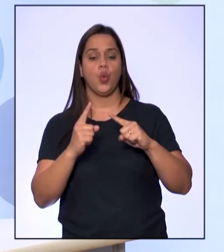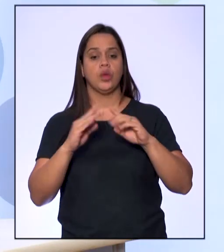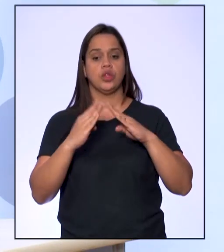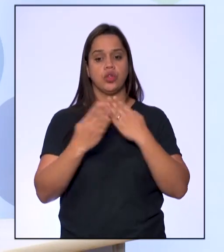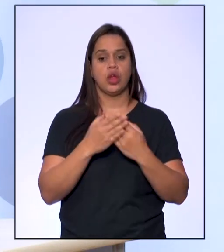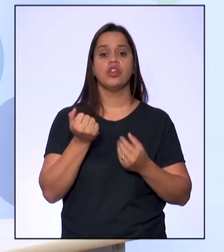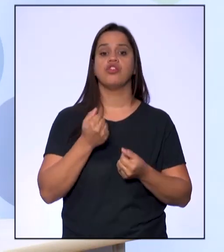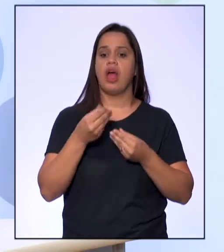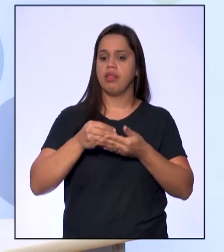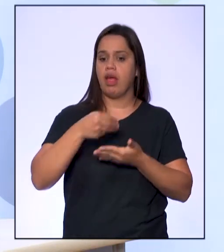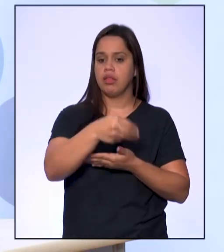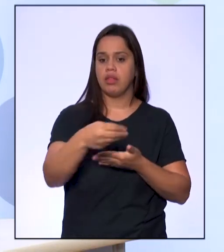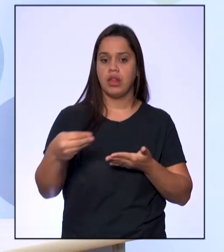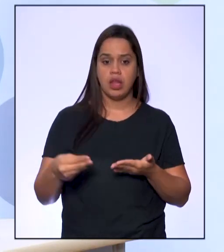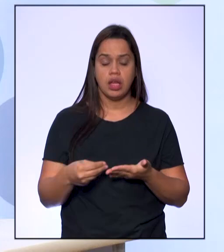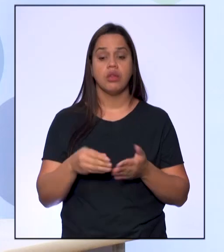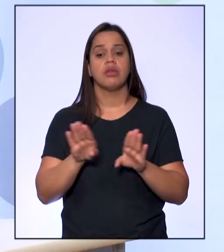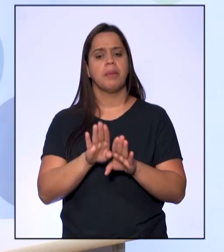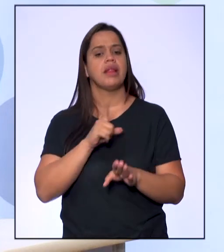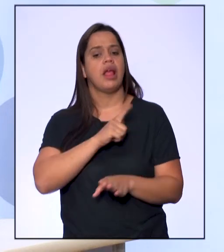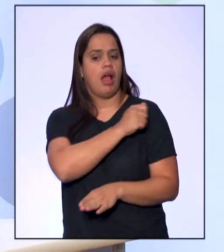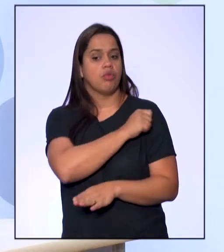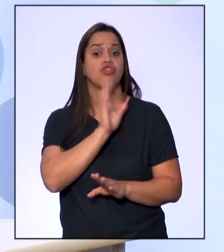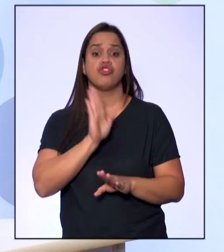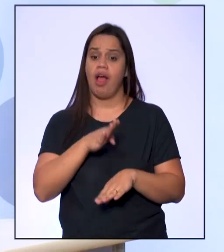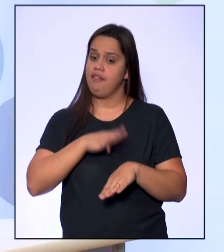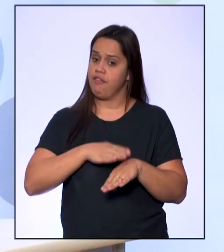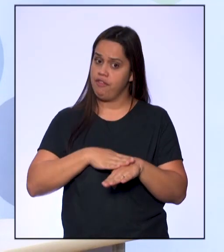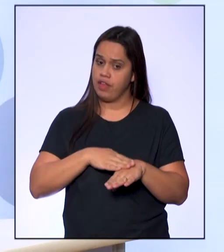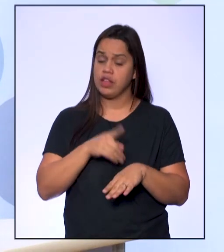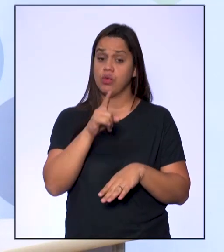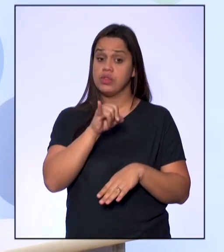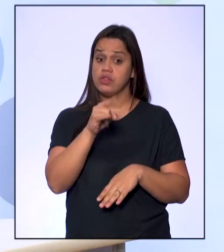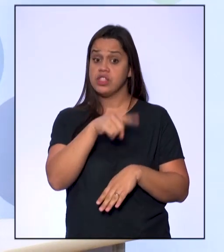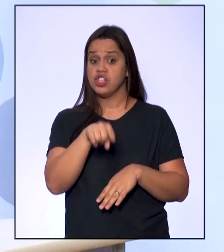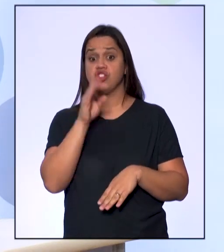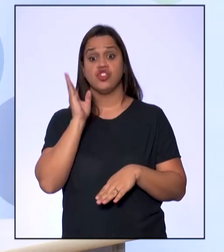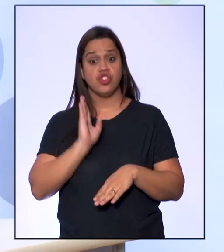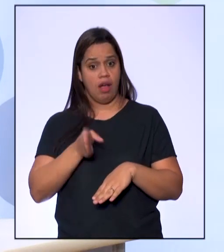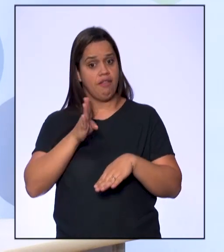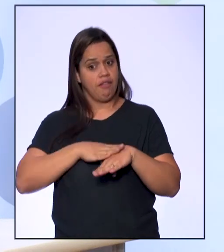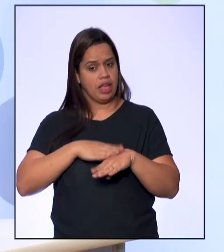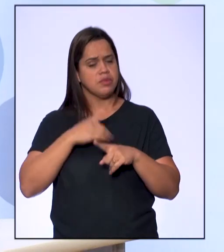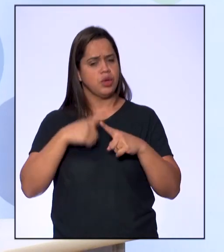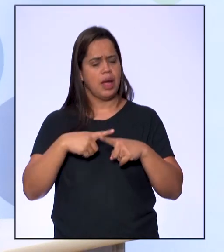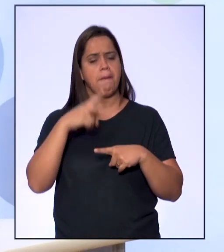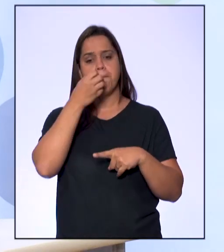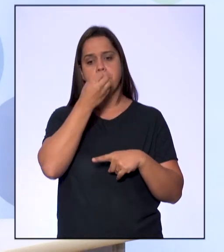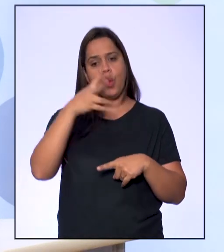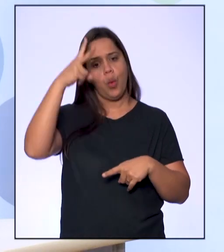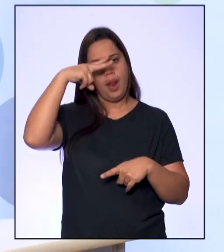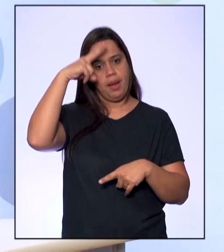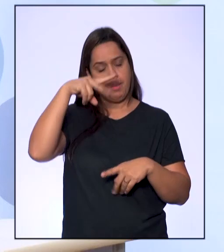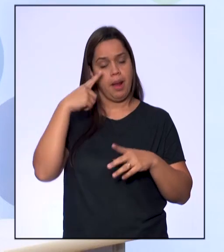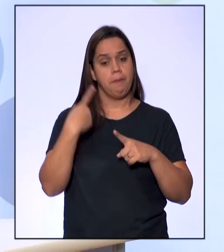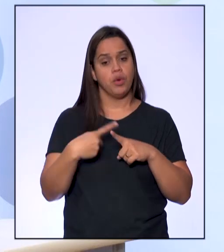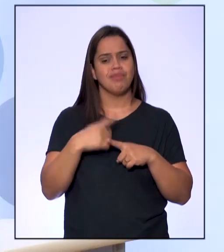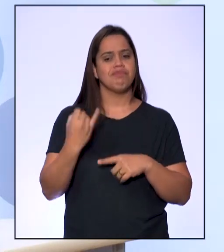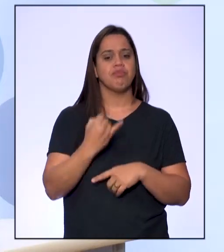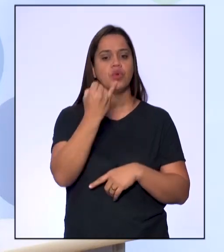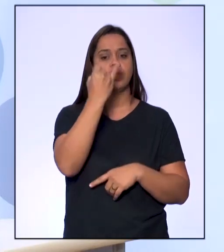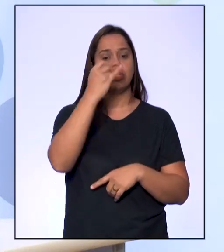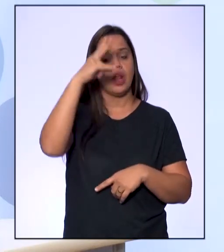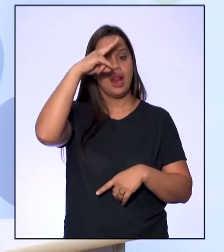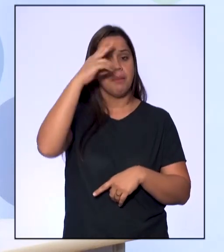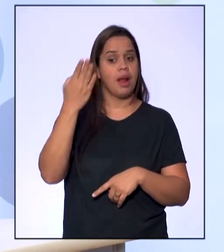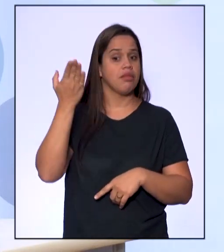esta atividade, mas não tem problema. Vocês já fizeram, é o momento de vocês retomarem, porque é muito importante retomar sempre aquilo que nós